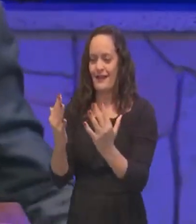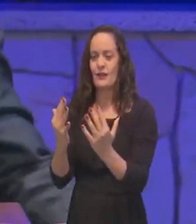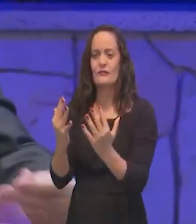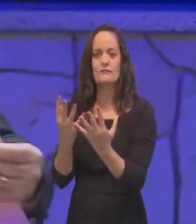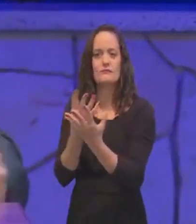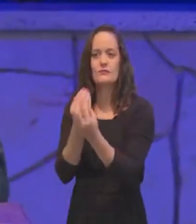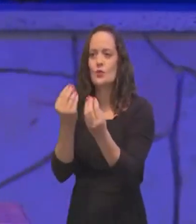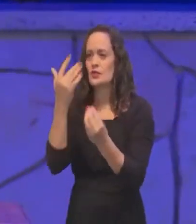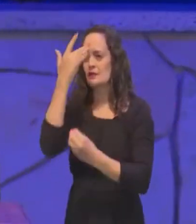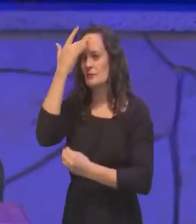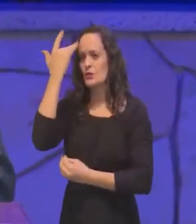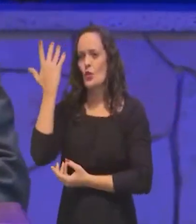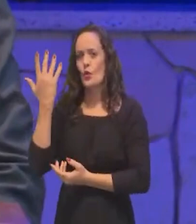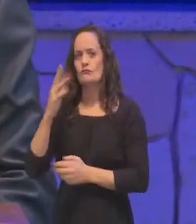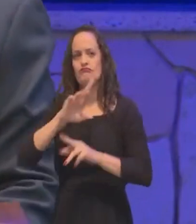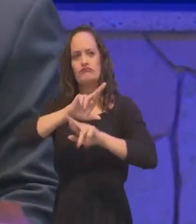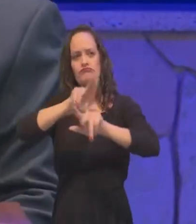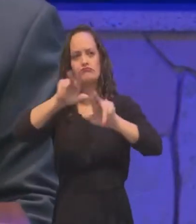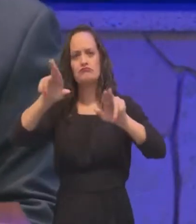sociais,